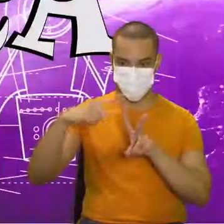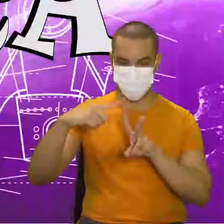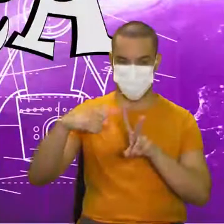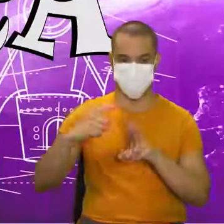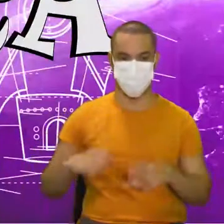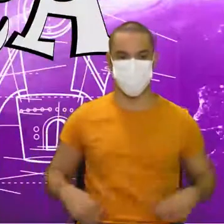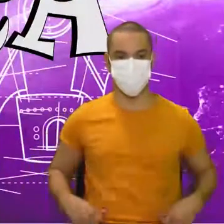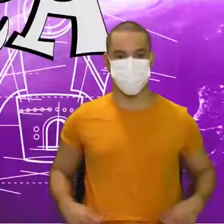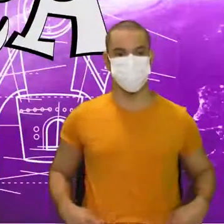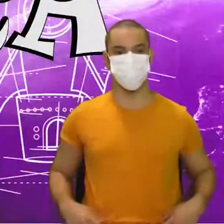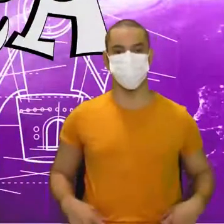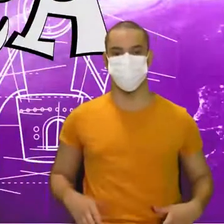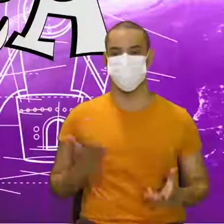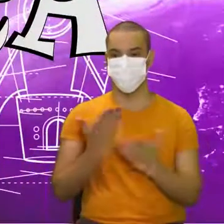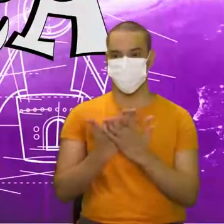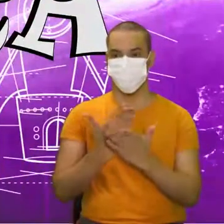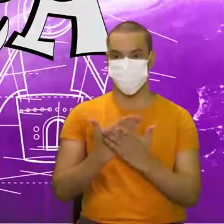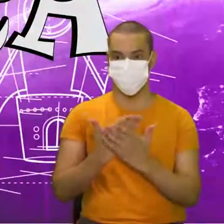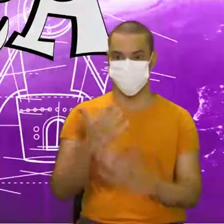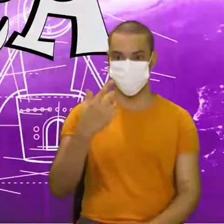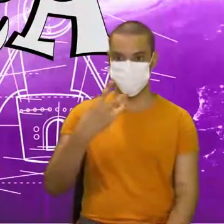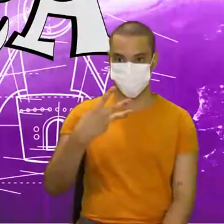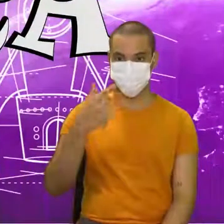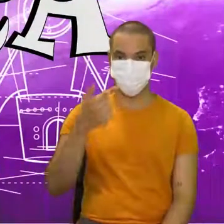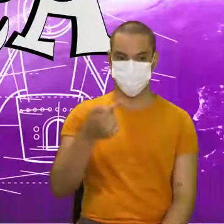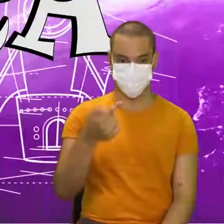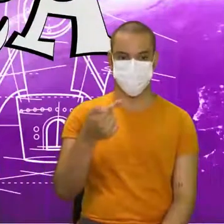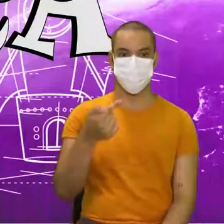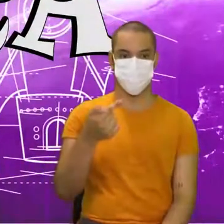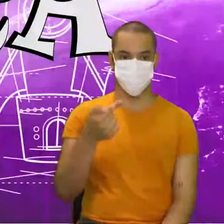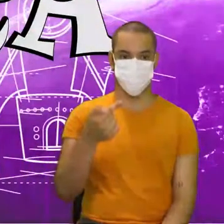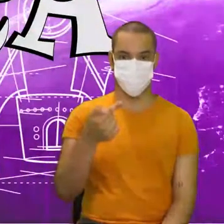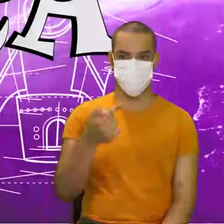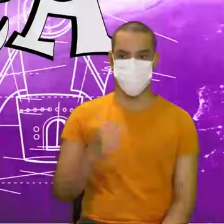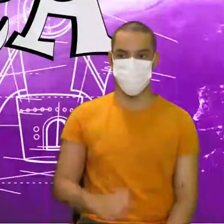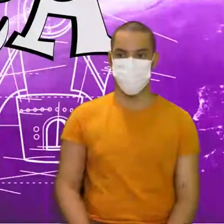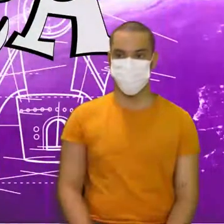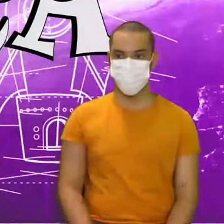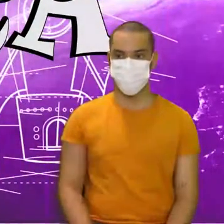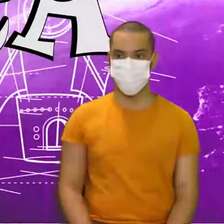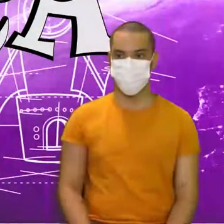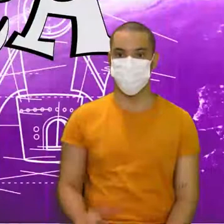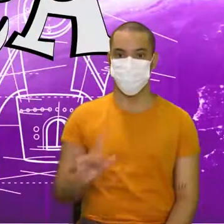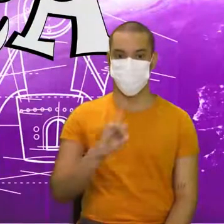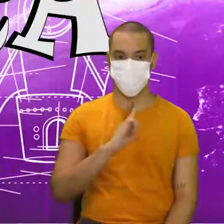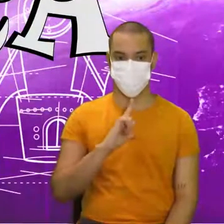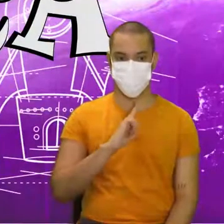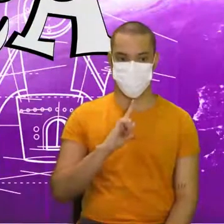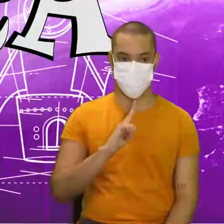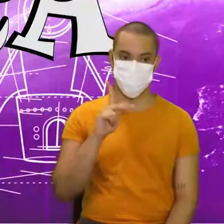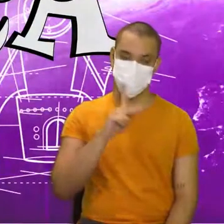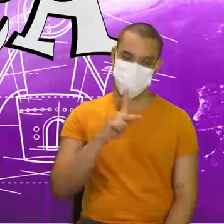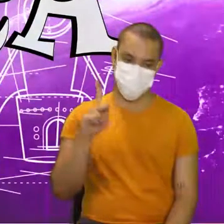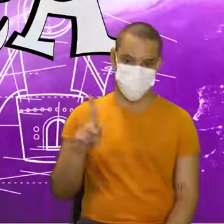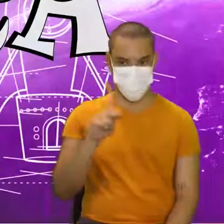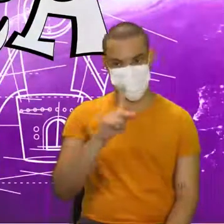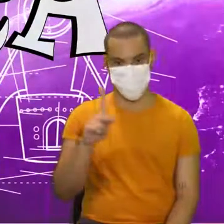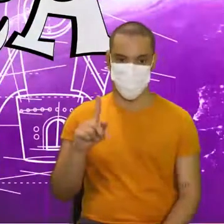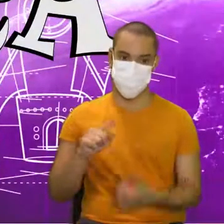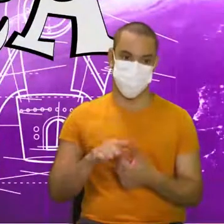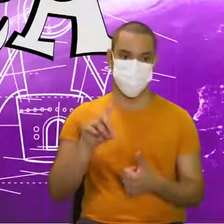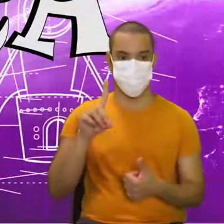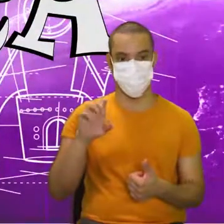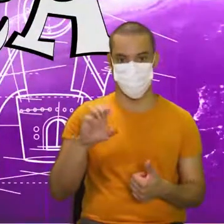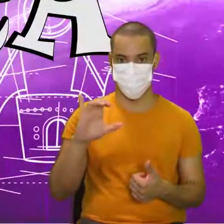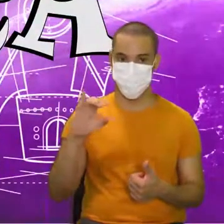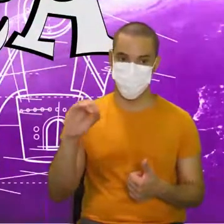aula 37 então aula 37 nós temos aí o Décio